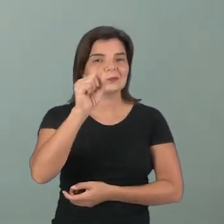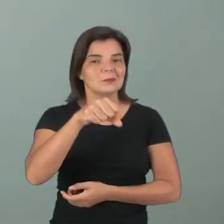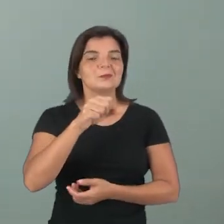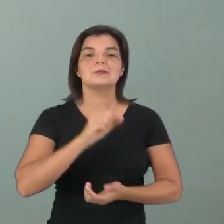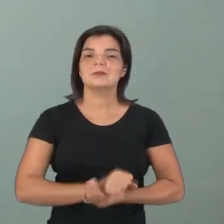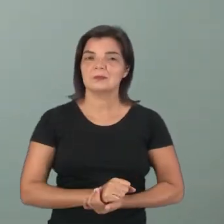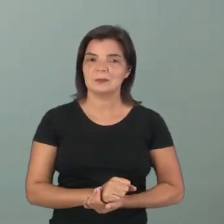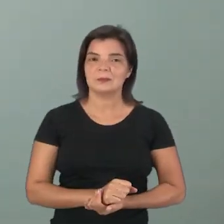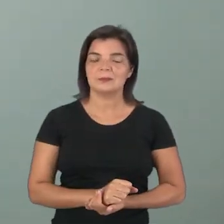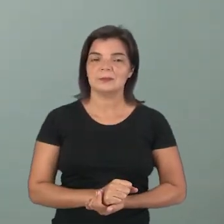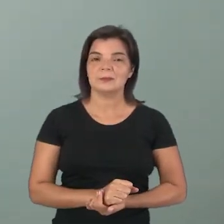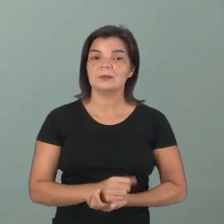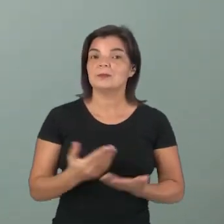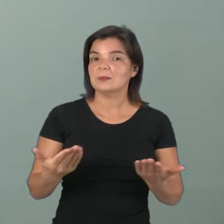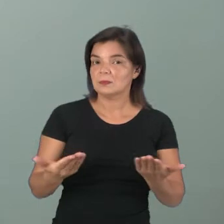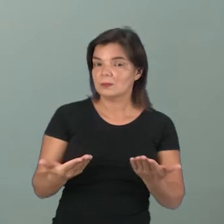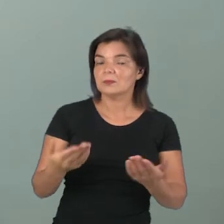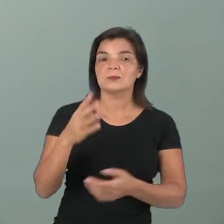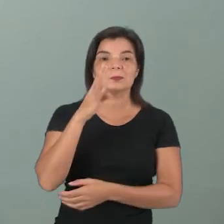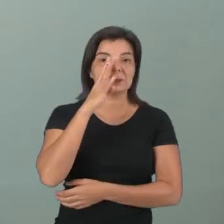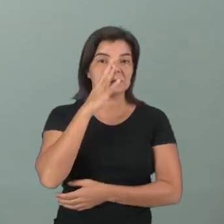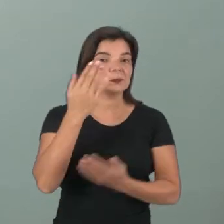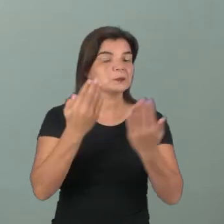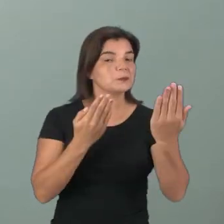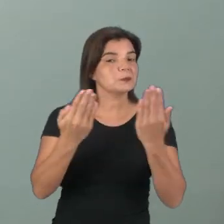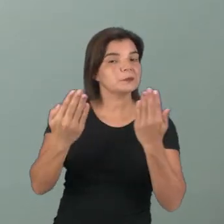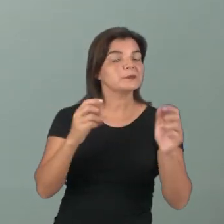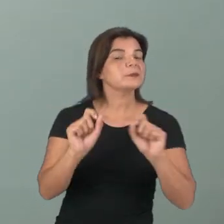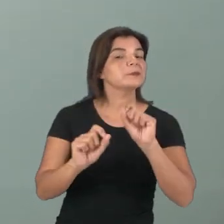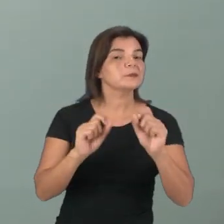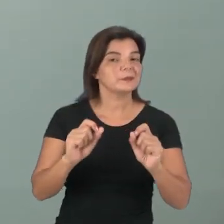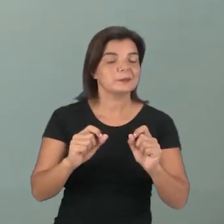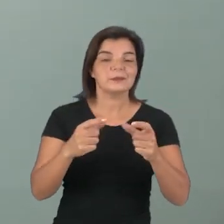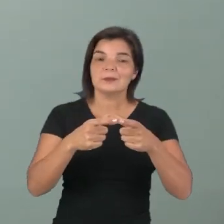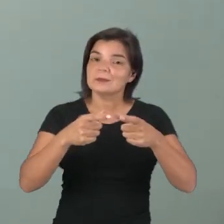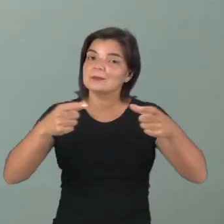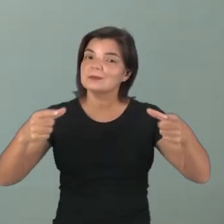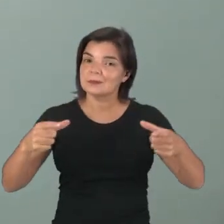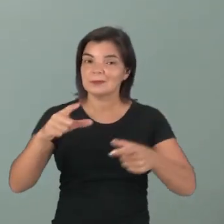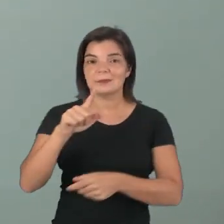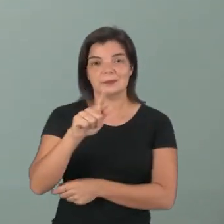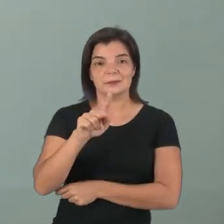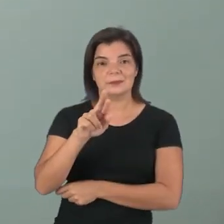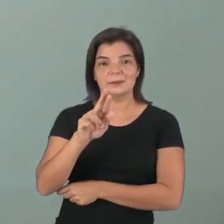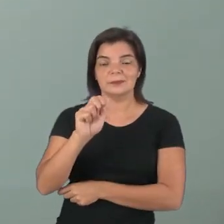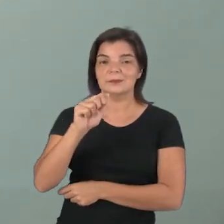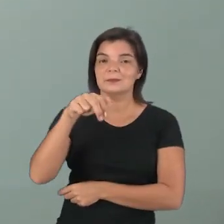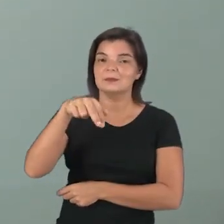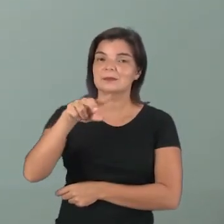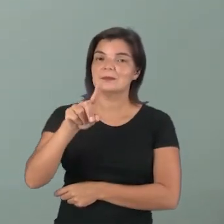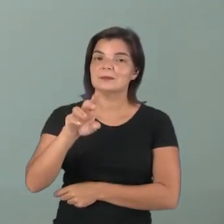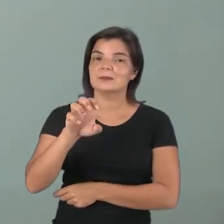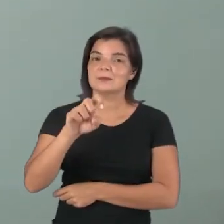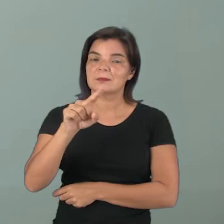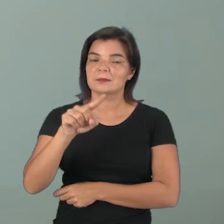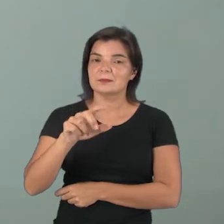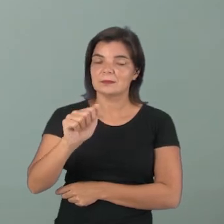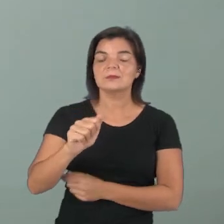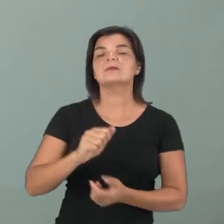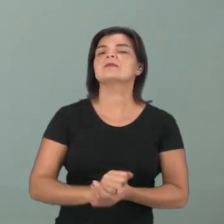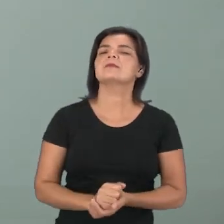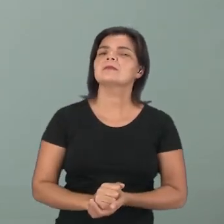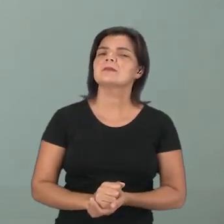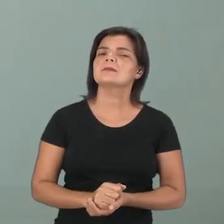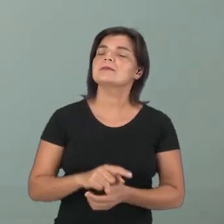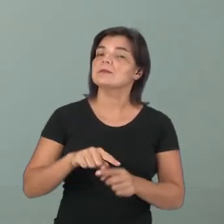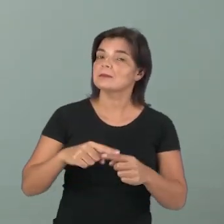Sim, podemos. Assim estamos comparando o quê? Grandezas. Isso mesmo.